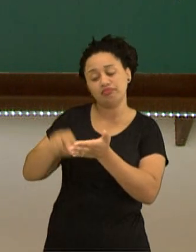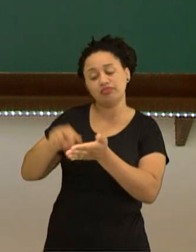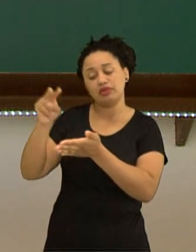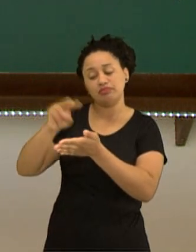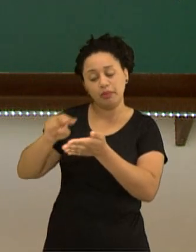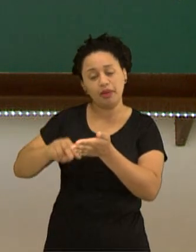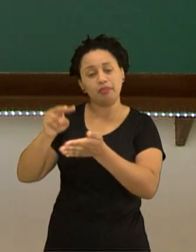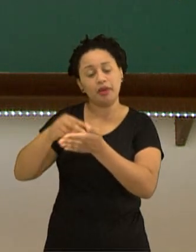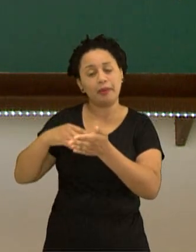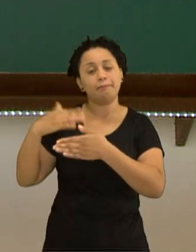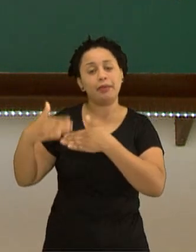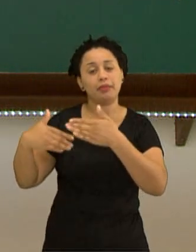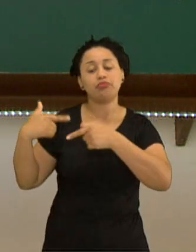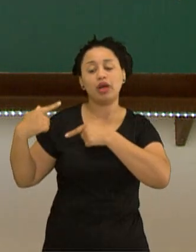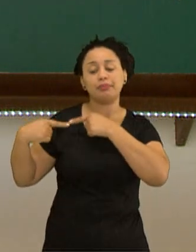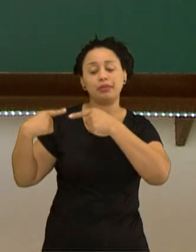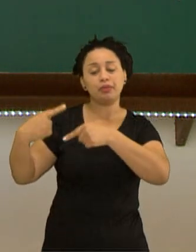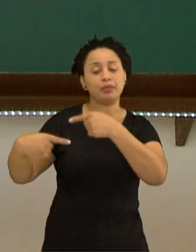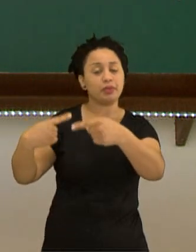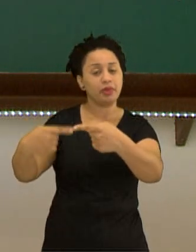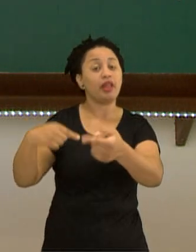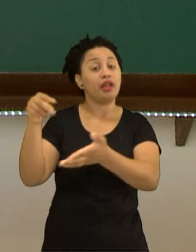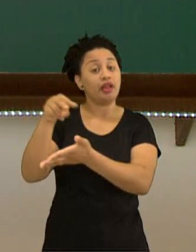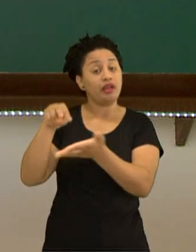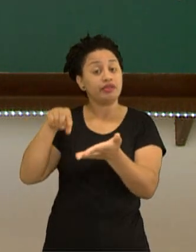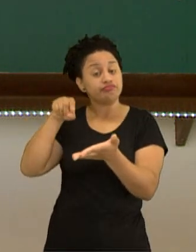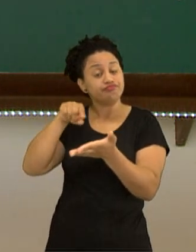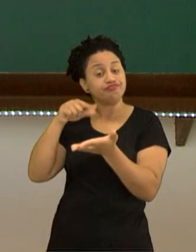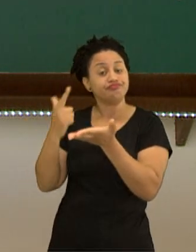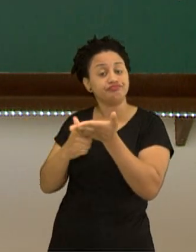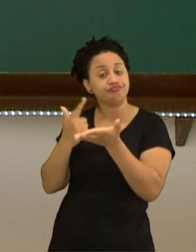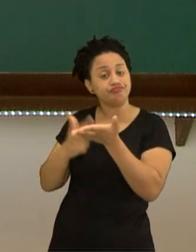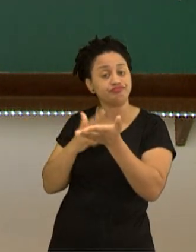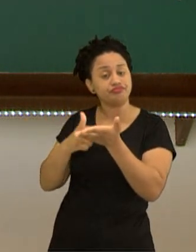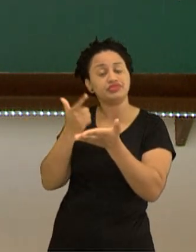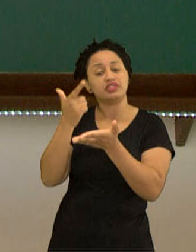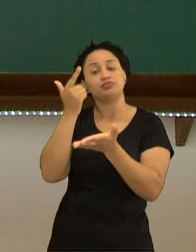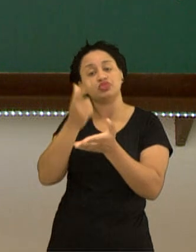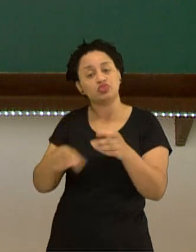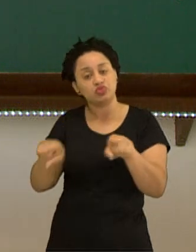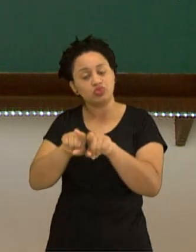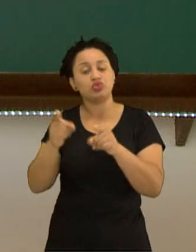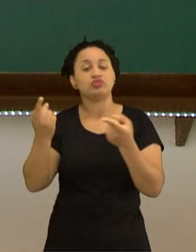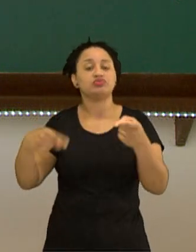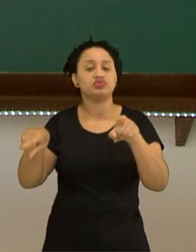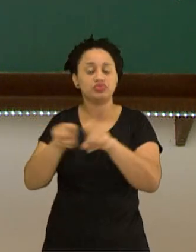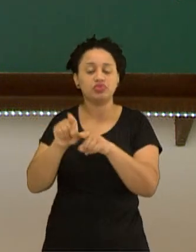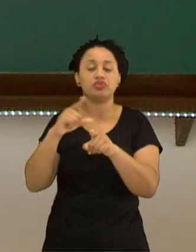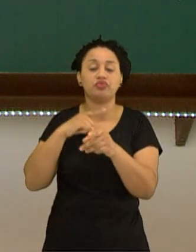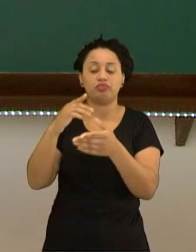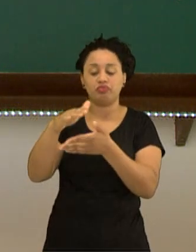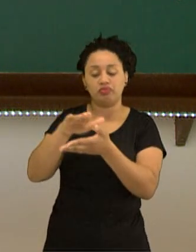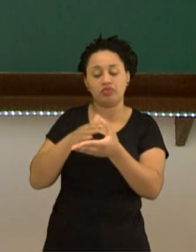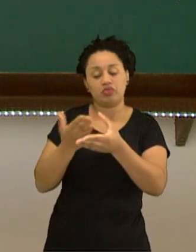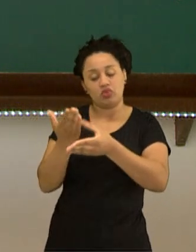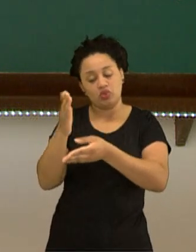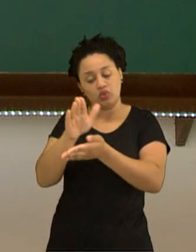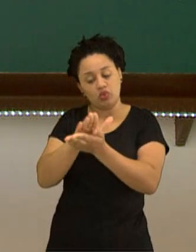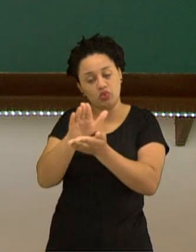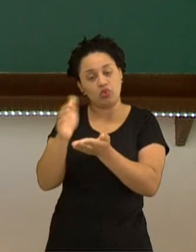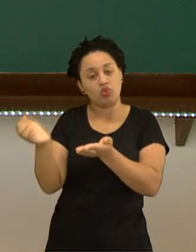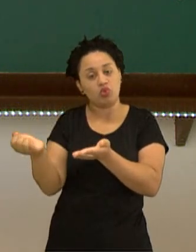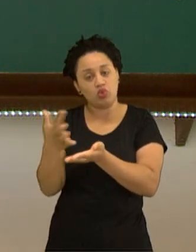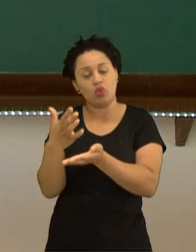em diversos tempos, em diversas épocas. Ele sempre está sendo editado com nova capa, com novas imagens,